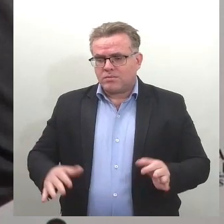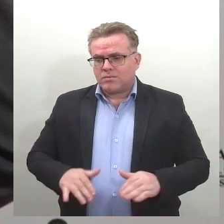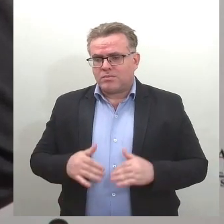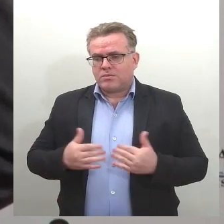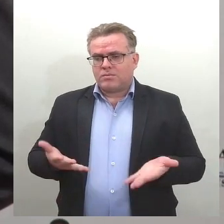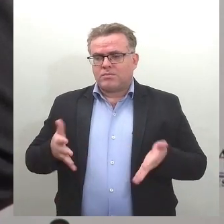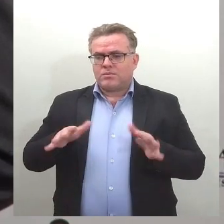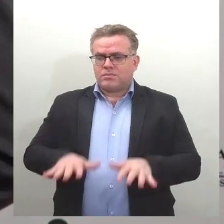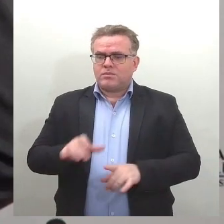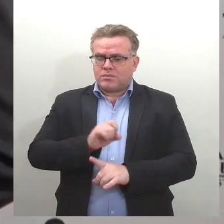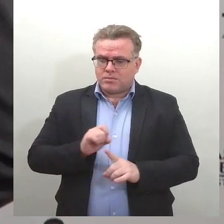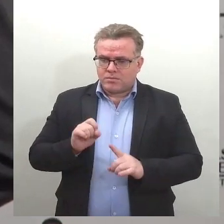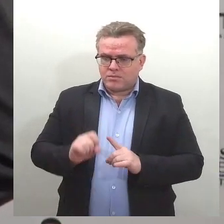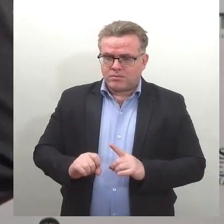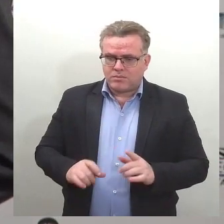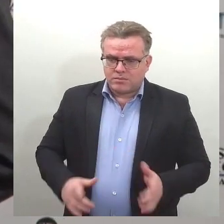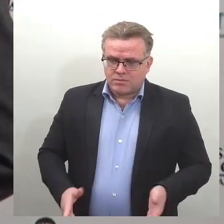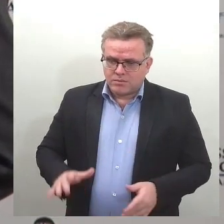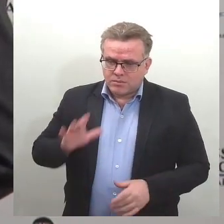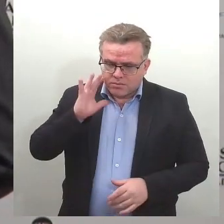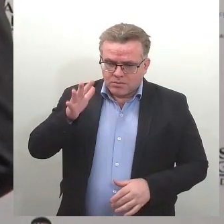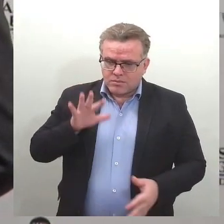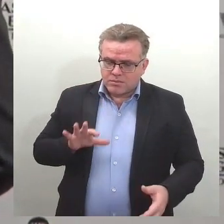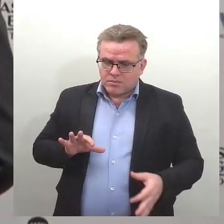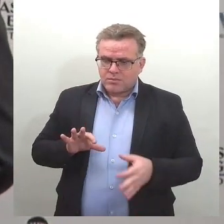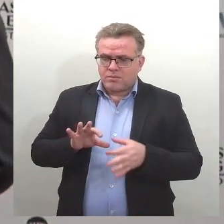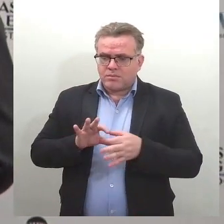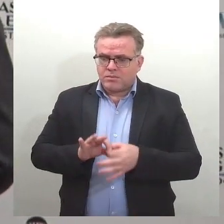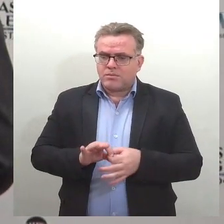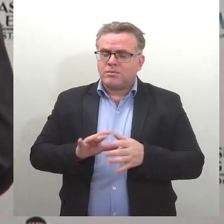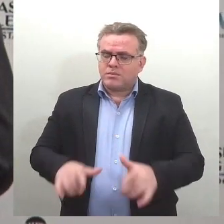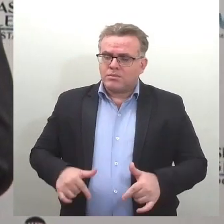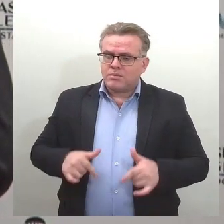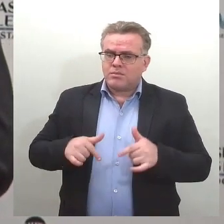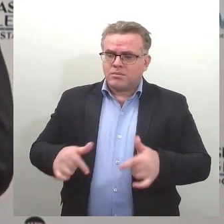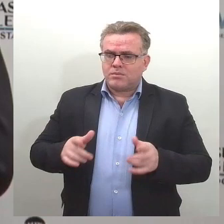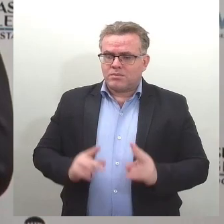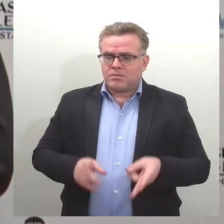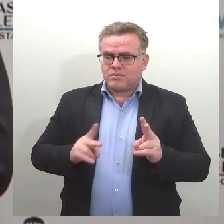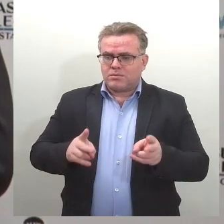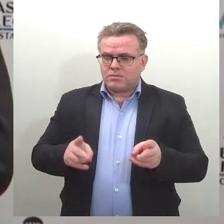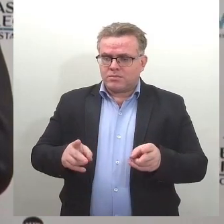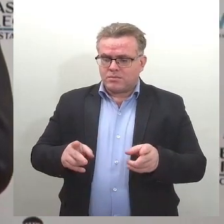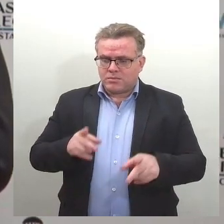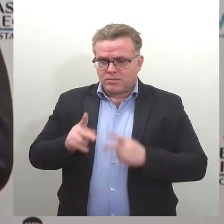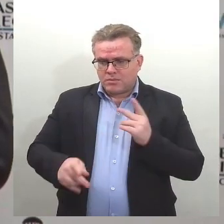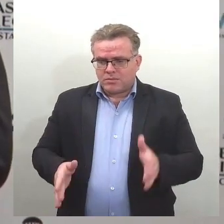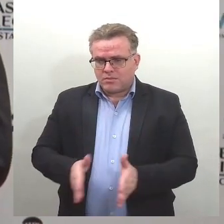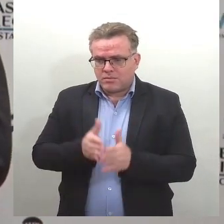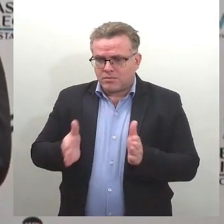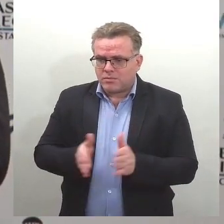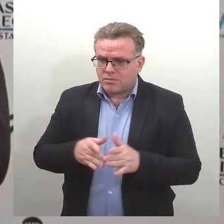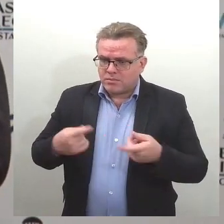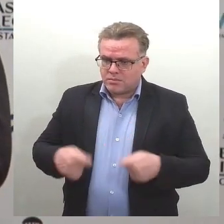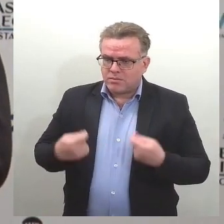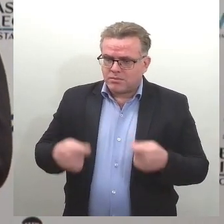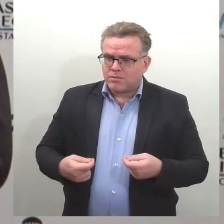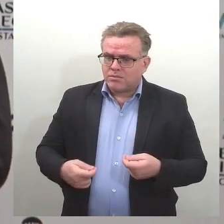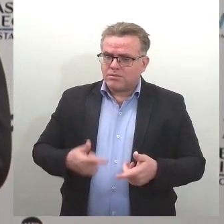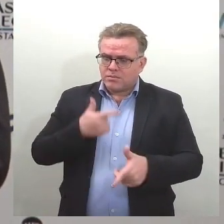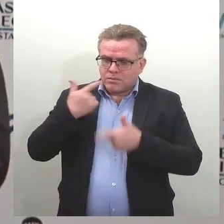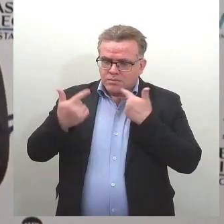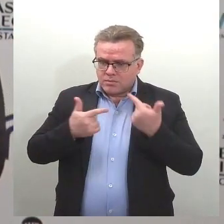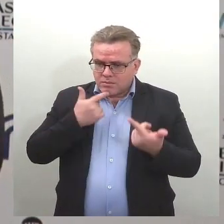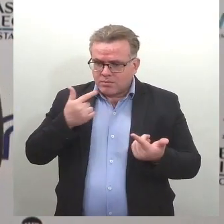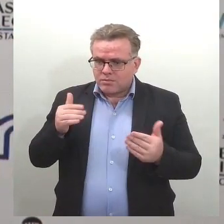pensamento voltado, é a bandeira voltada para o mais carente e aqueles que mais precisam. Sorrir faz parte da autoestima de qualquer